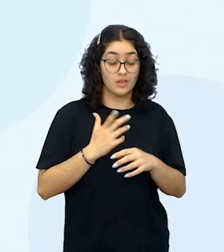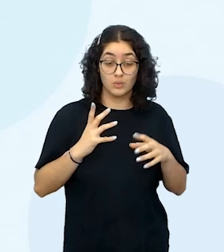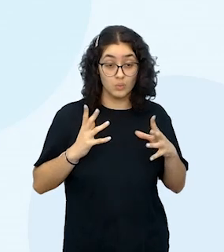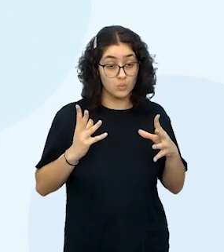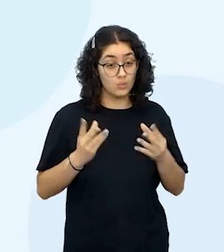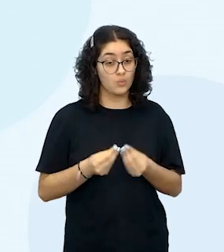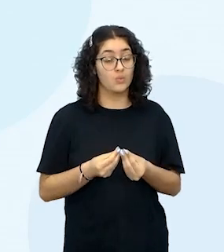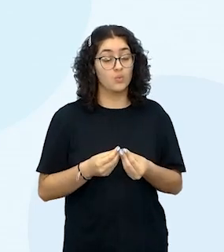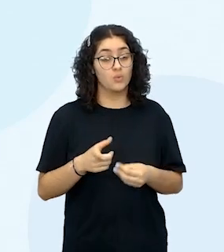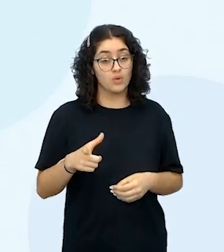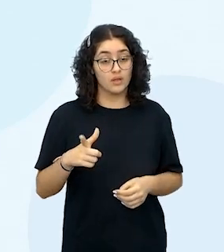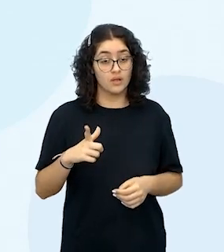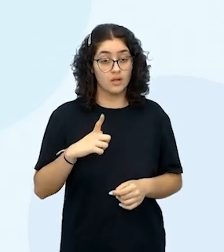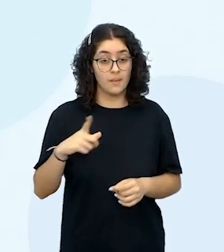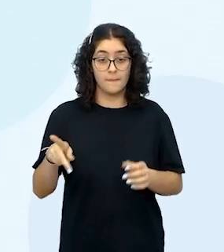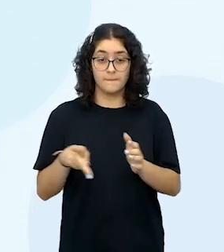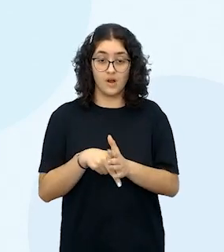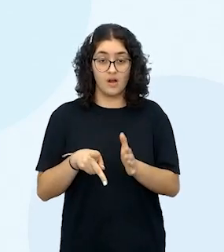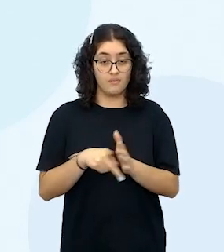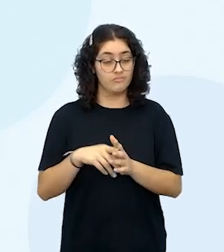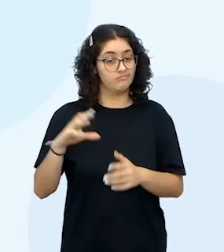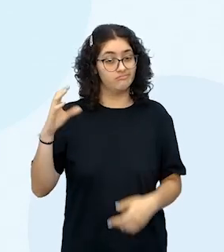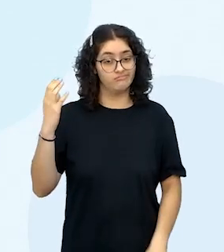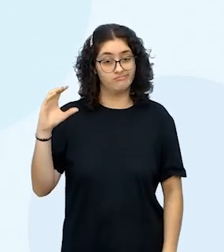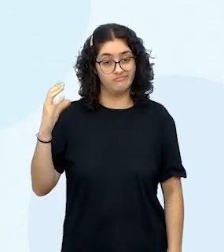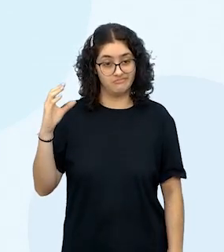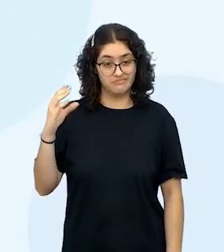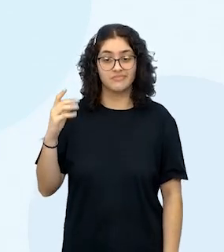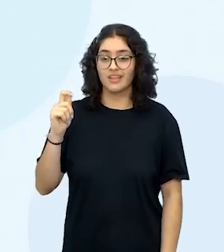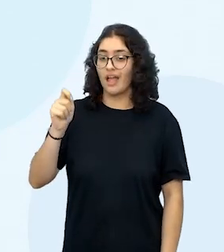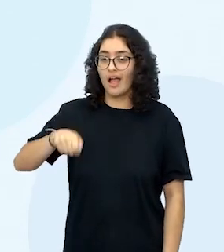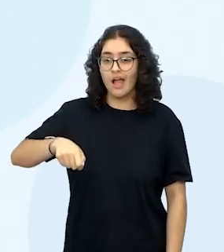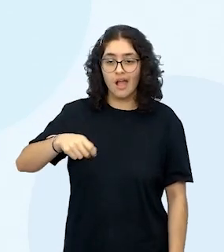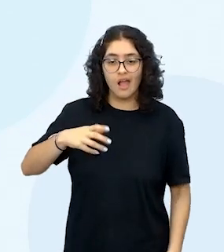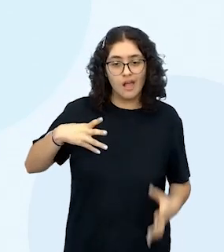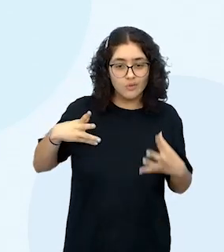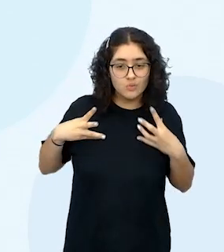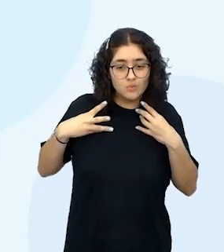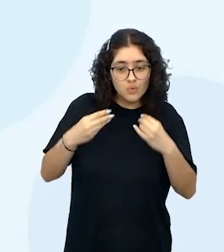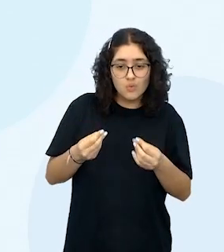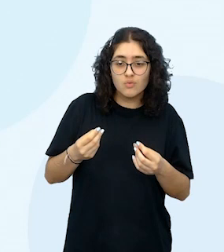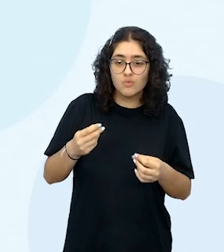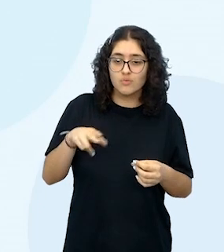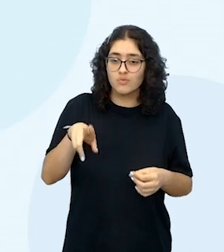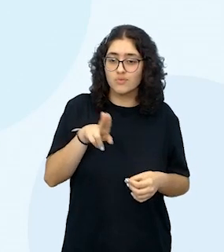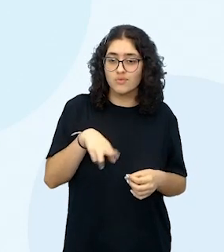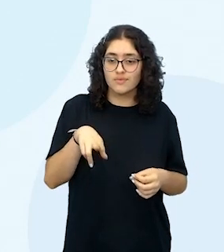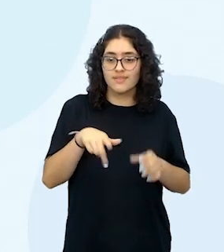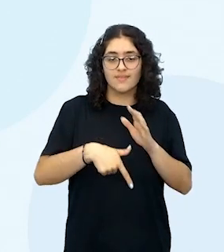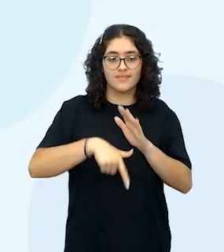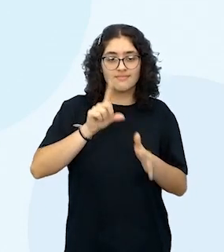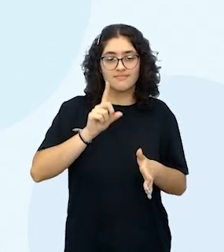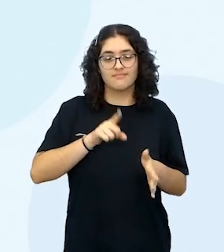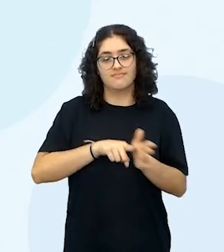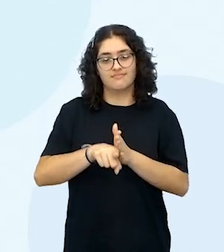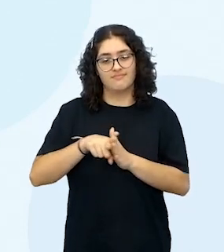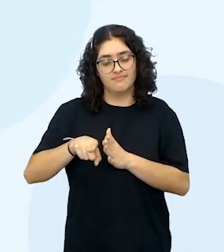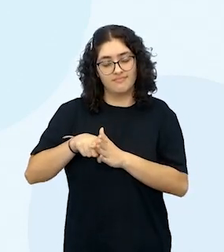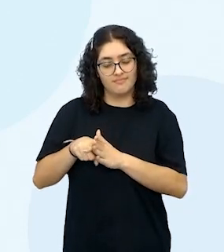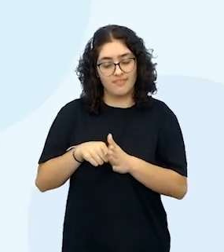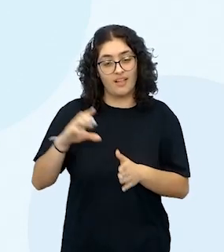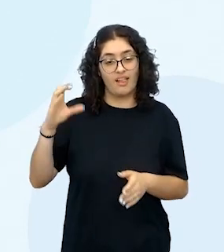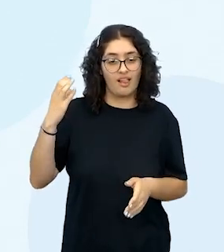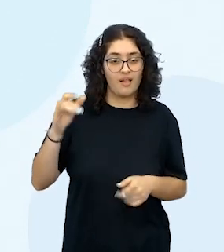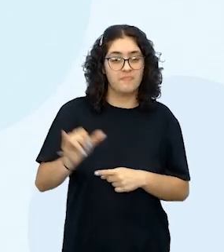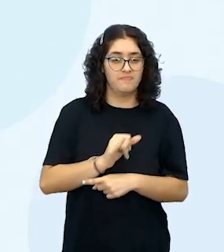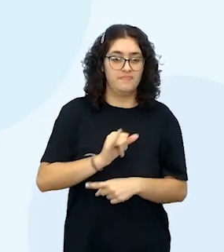que envolve a abordagem própria das ciências. Então, dá para todo mundo usar aí uma pré-iniciação científica, né, enquanto em estratégia.